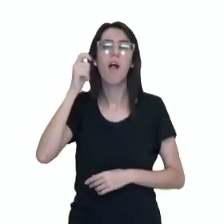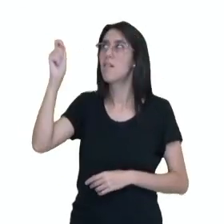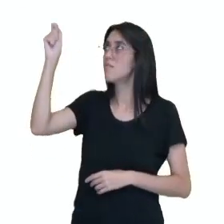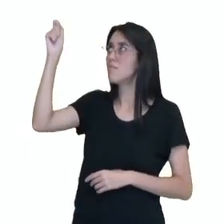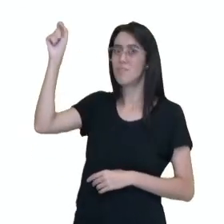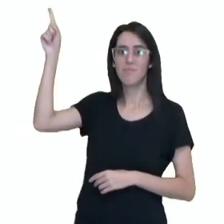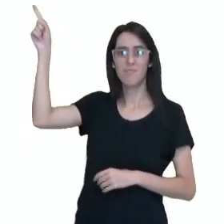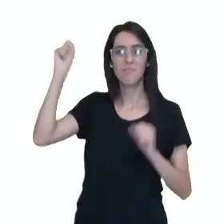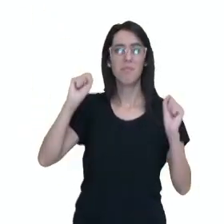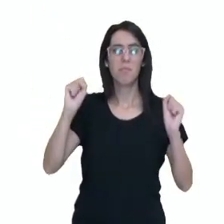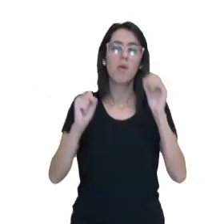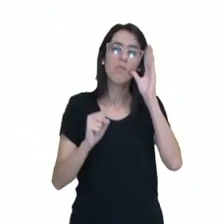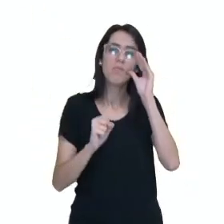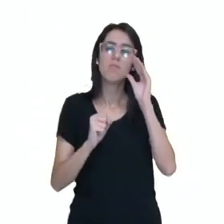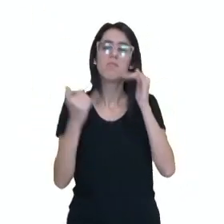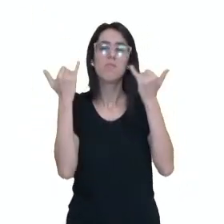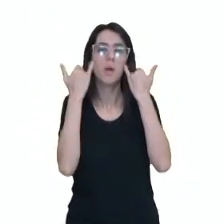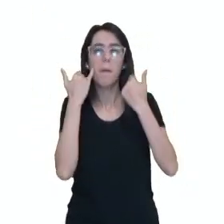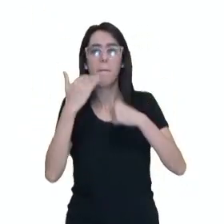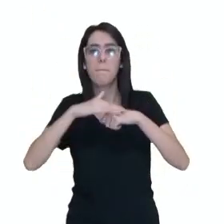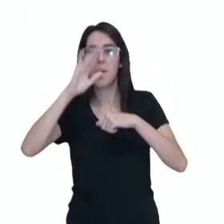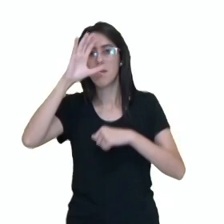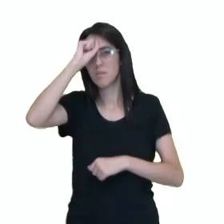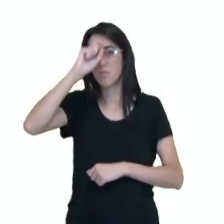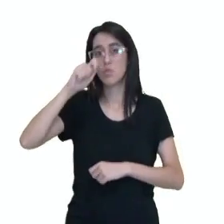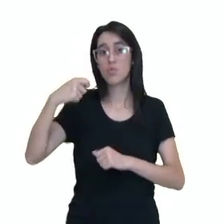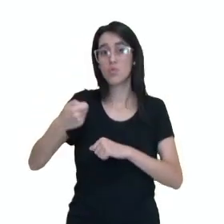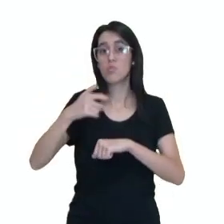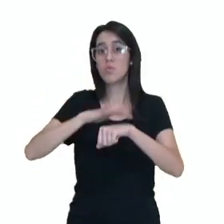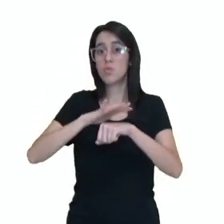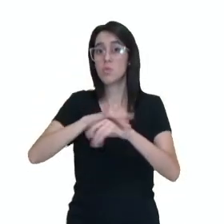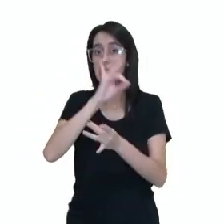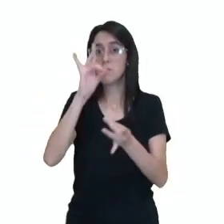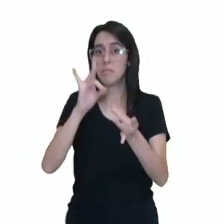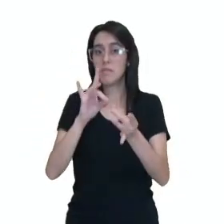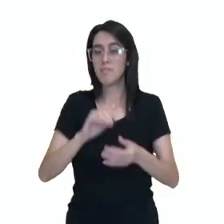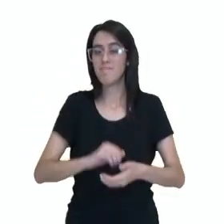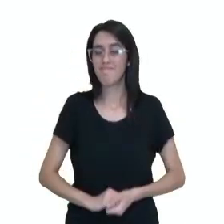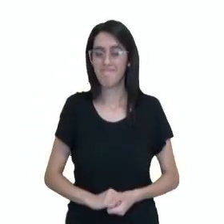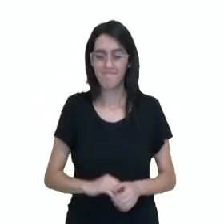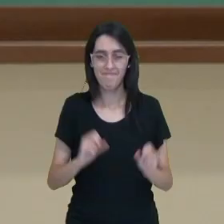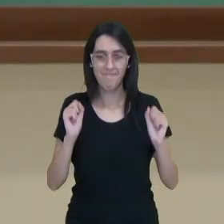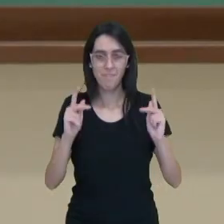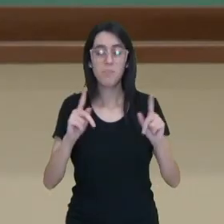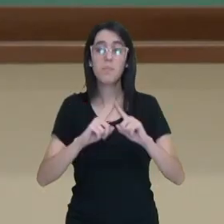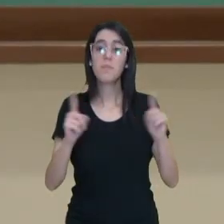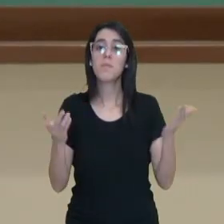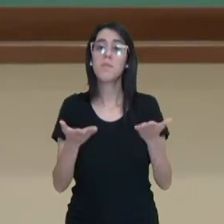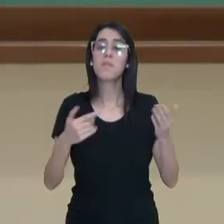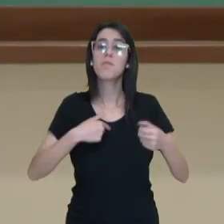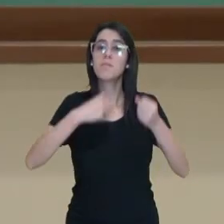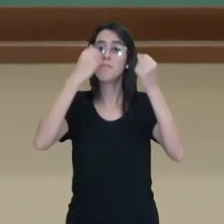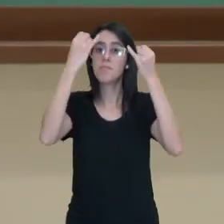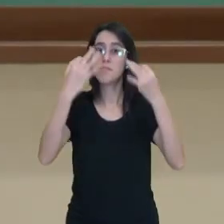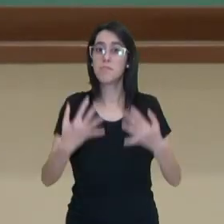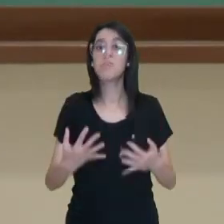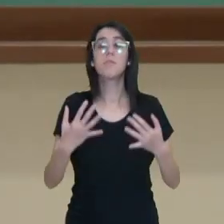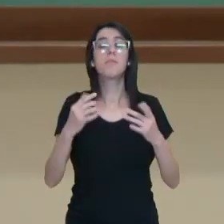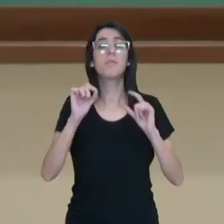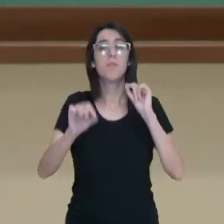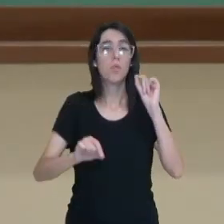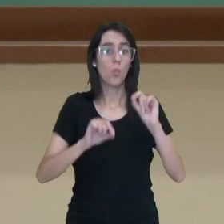que você possa ter um pouquinho mais de informação sobre essas doenças especificamente, ok? Mas nós vamos falar sobre um pouquinho delas